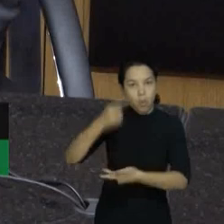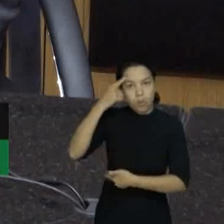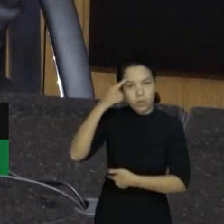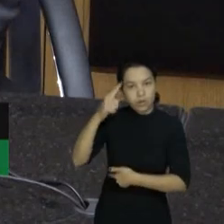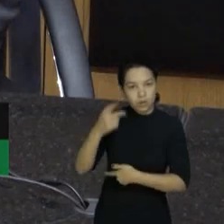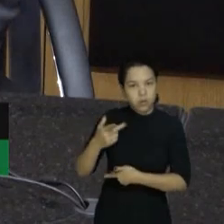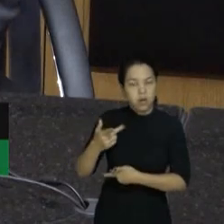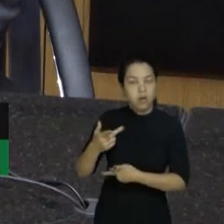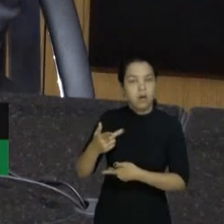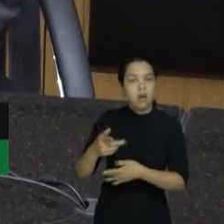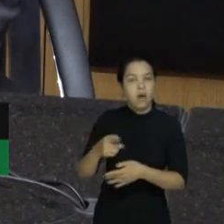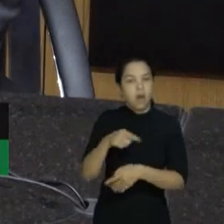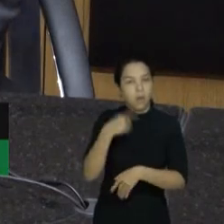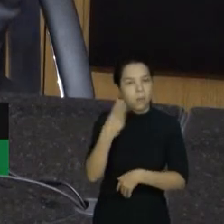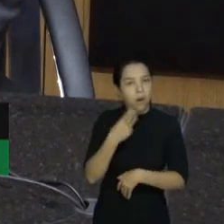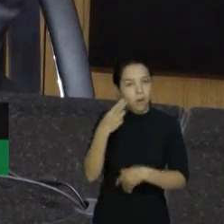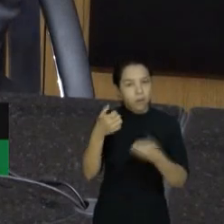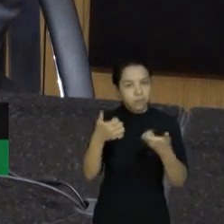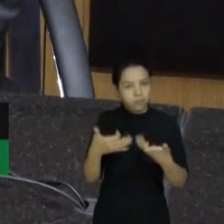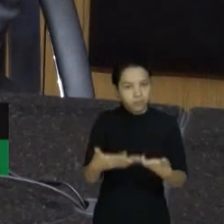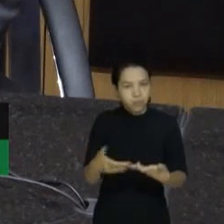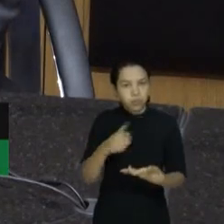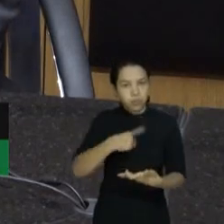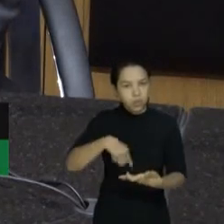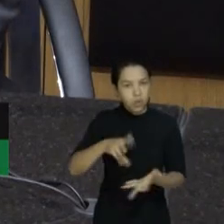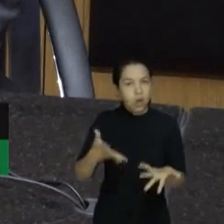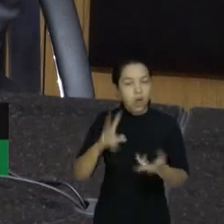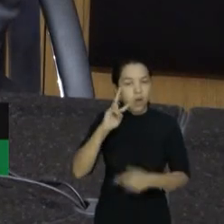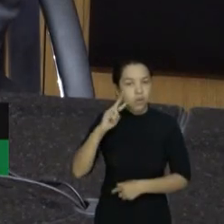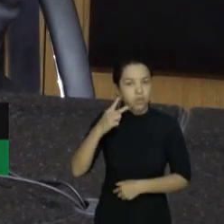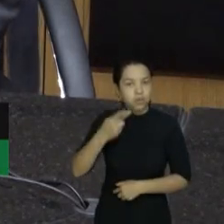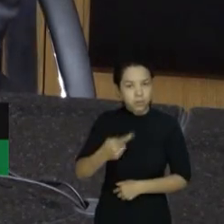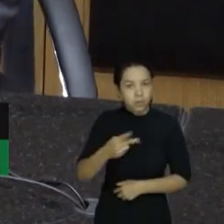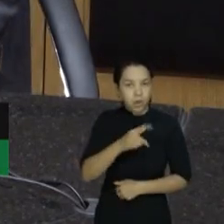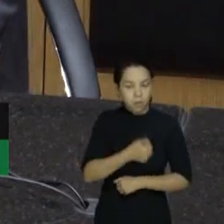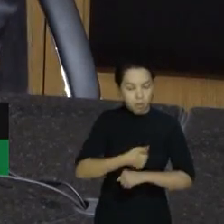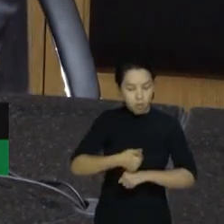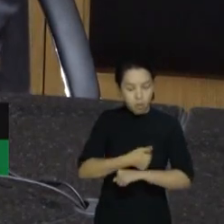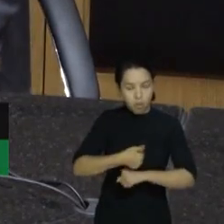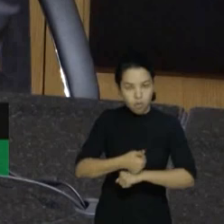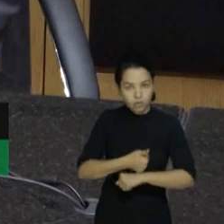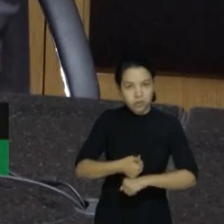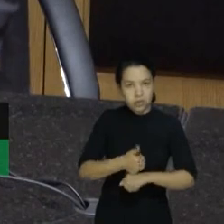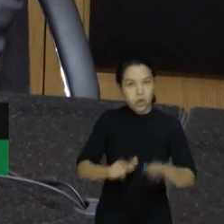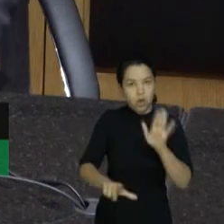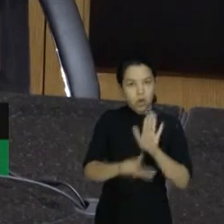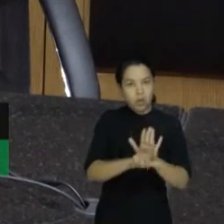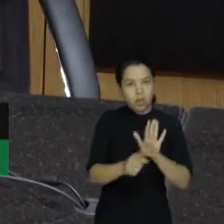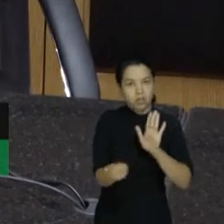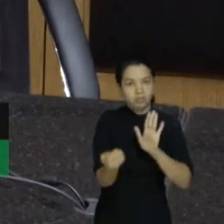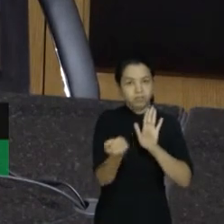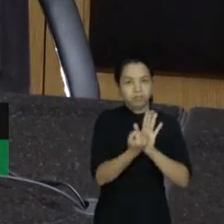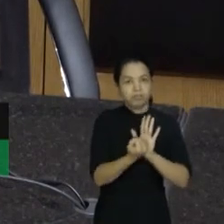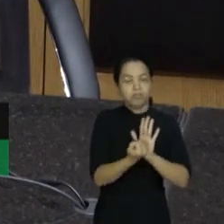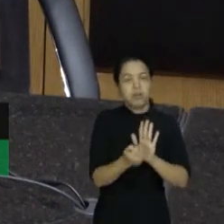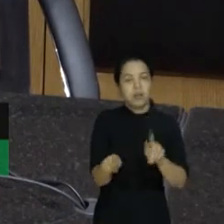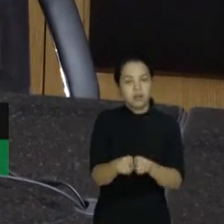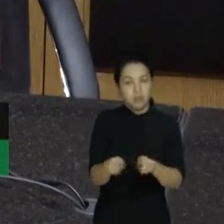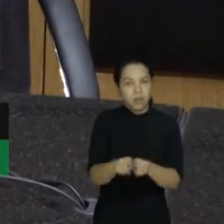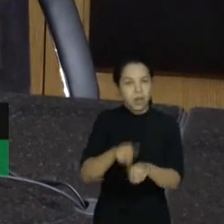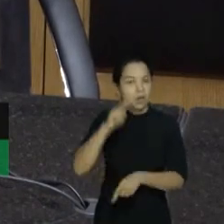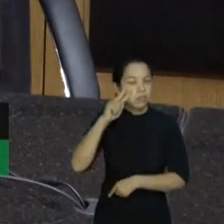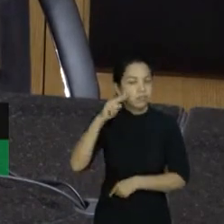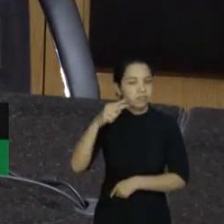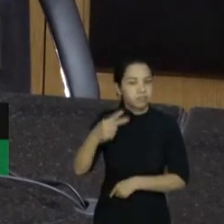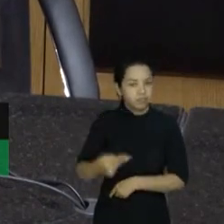Márcio Machado, do reconhecimento de uma profissão que é inteiramente legalizada e reconhecida,